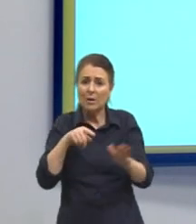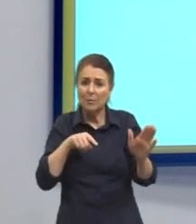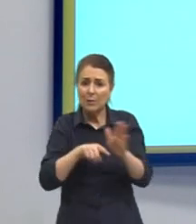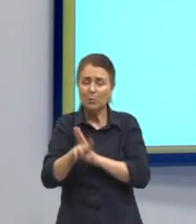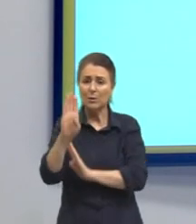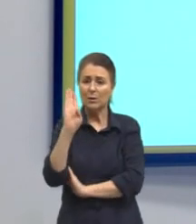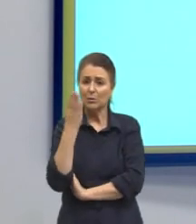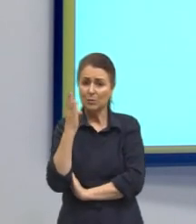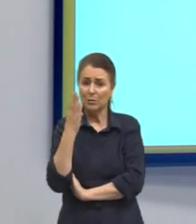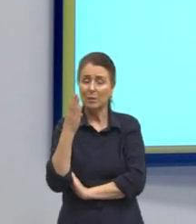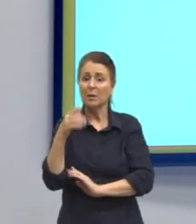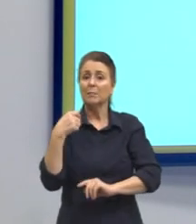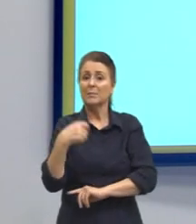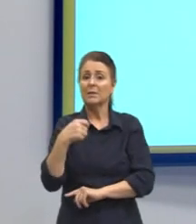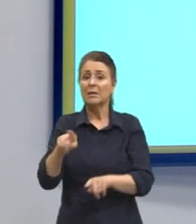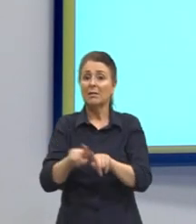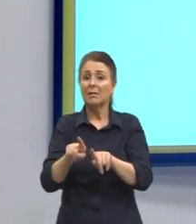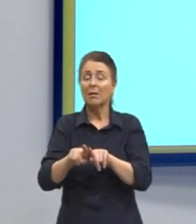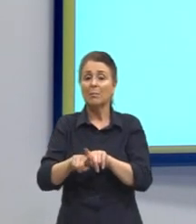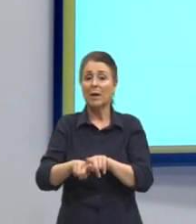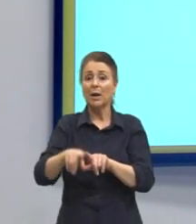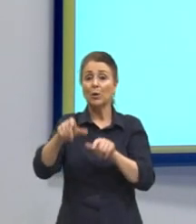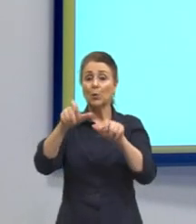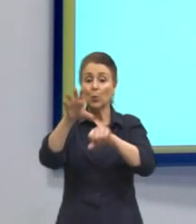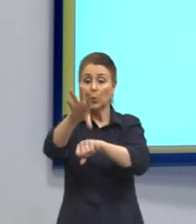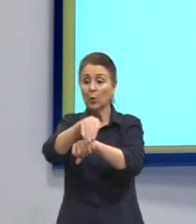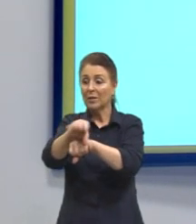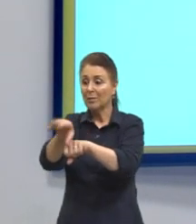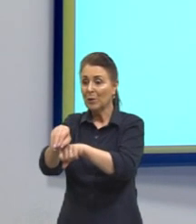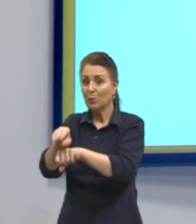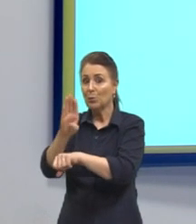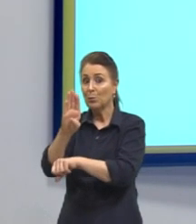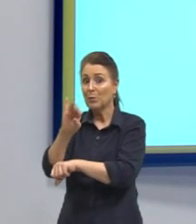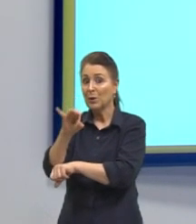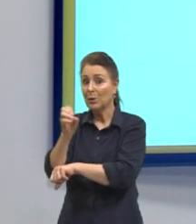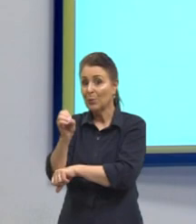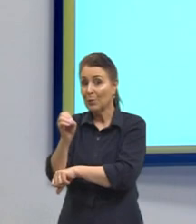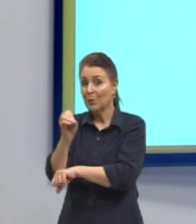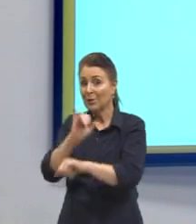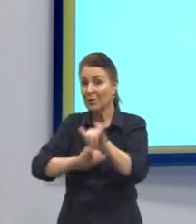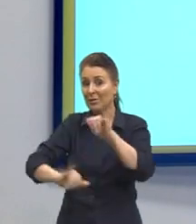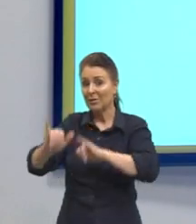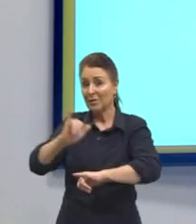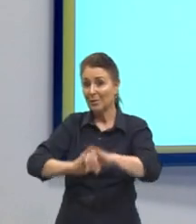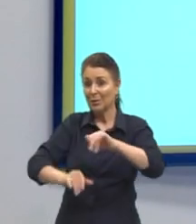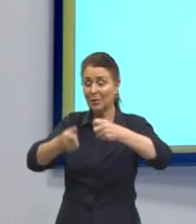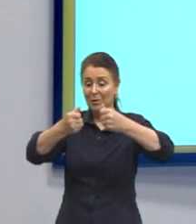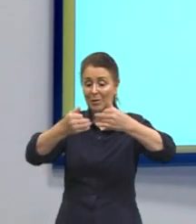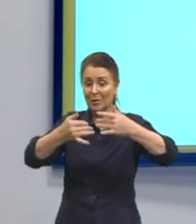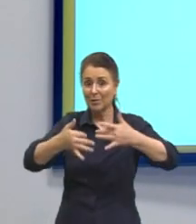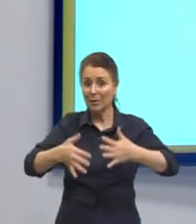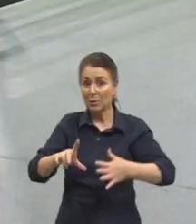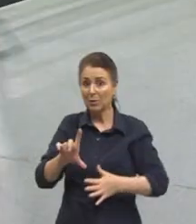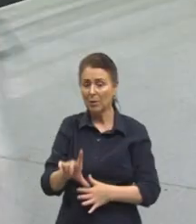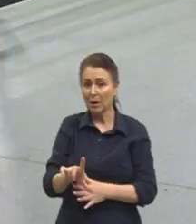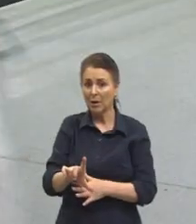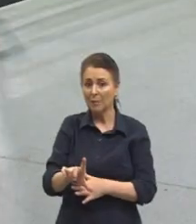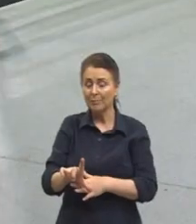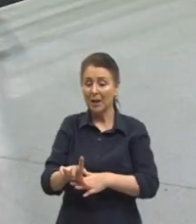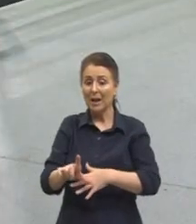também precisa do conhecimento bioquímico que vai saber sobre respiração